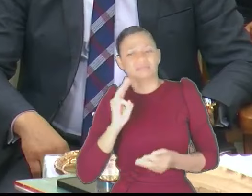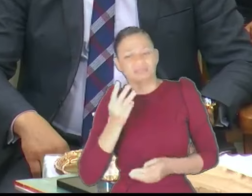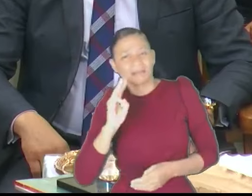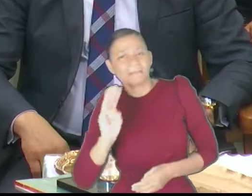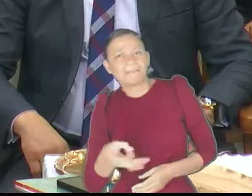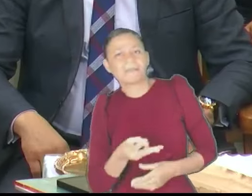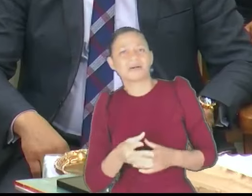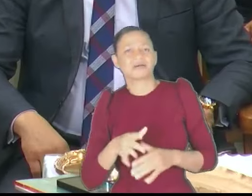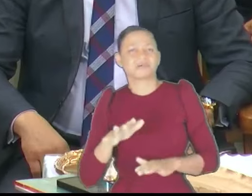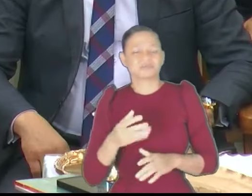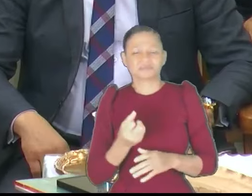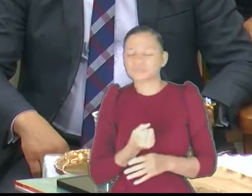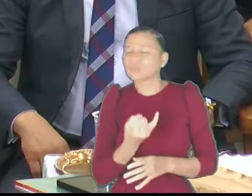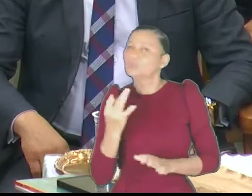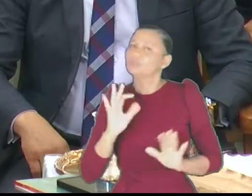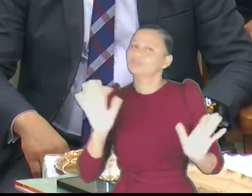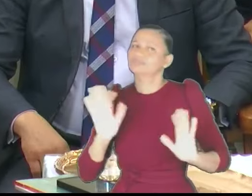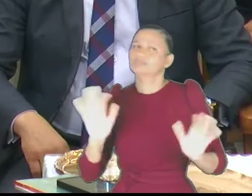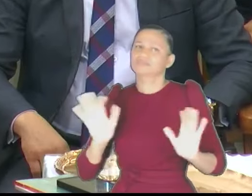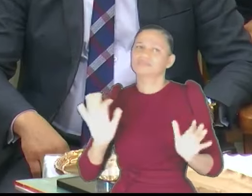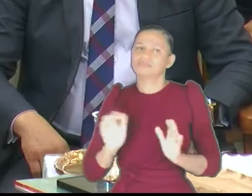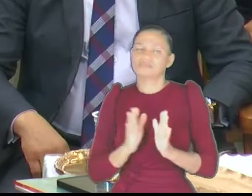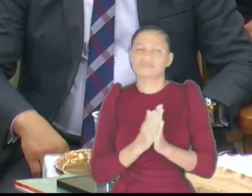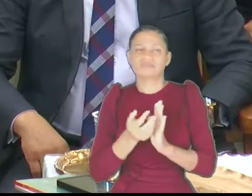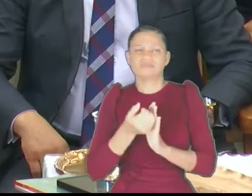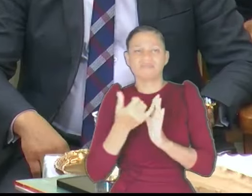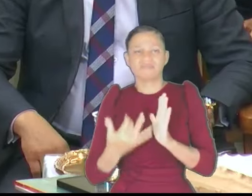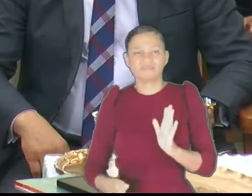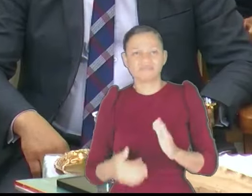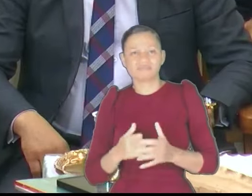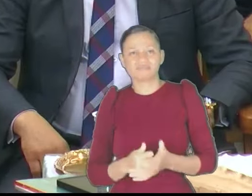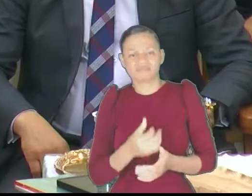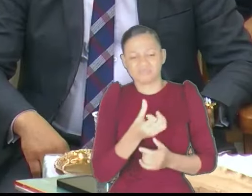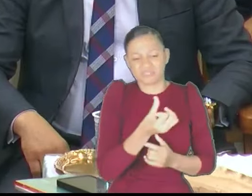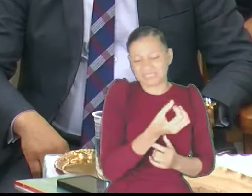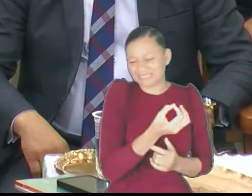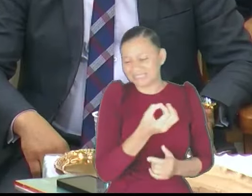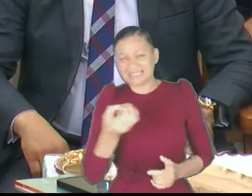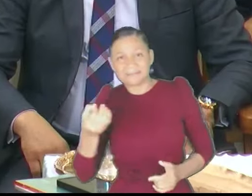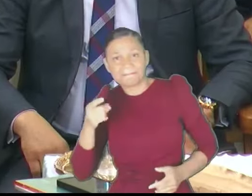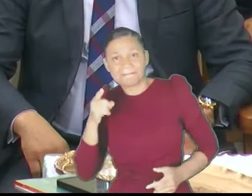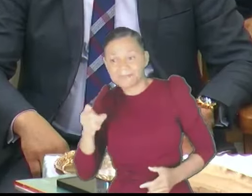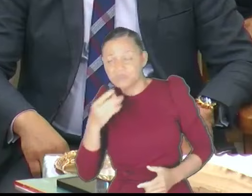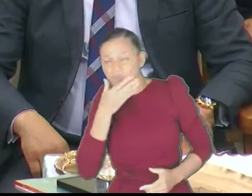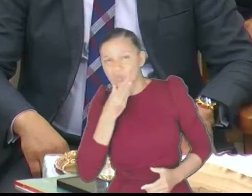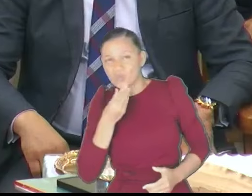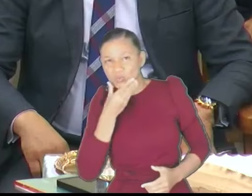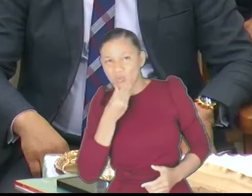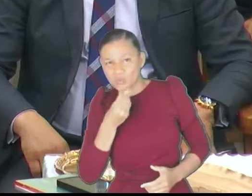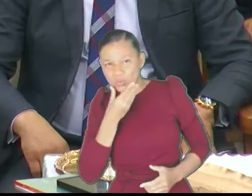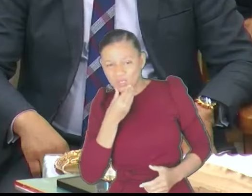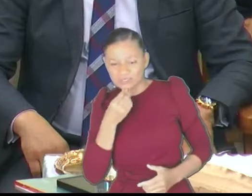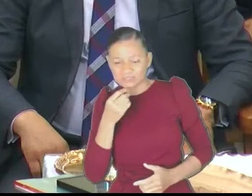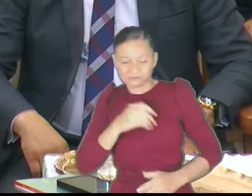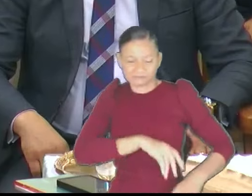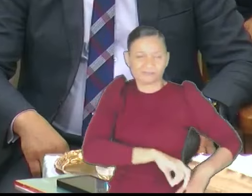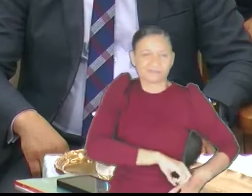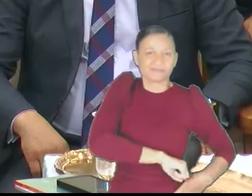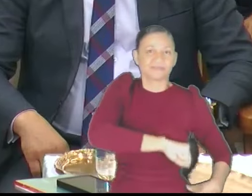ou menos assim, eu não contei não, mas a Bíblia diz que era 600 mil homens que empunham espada.